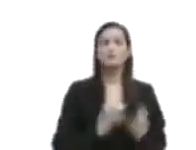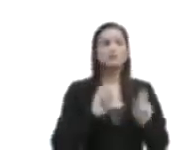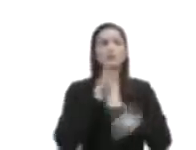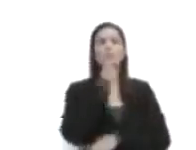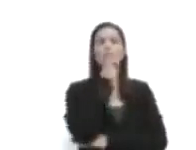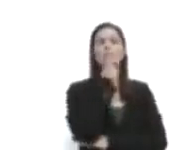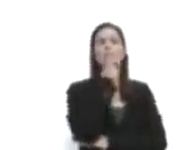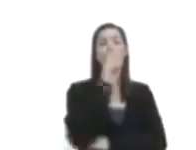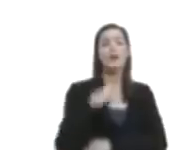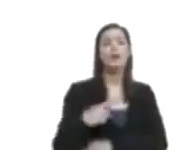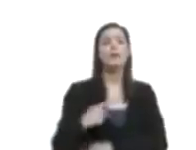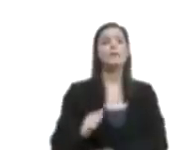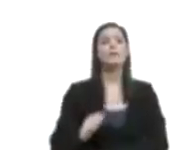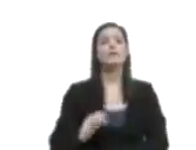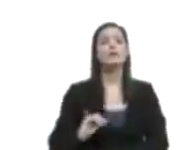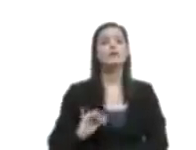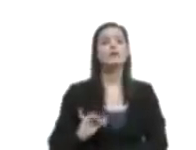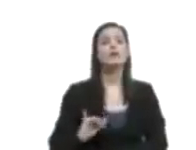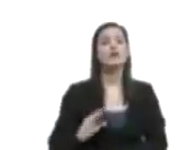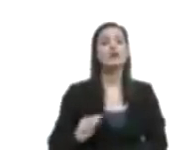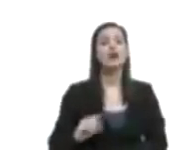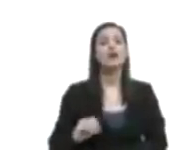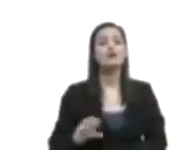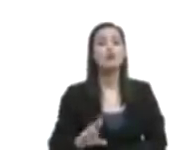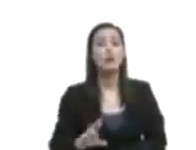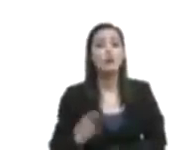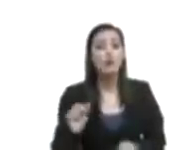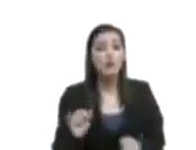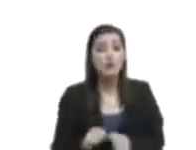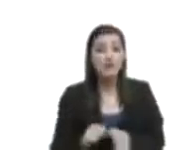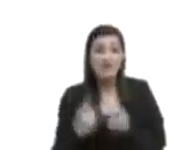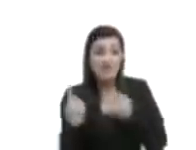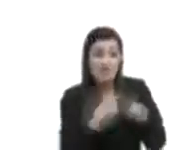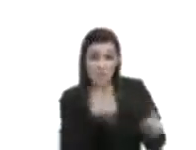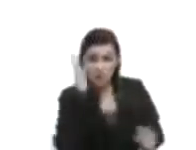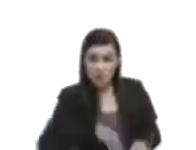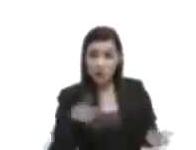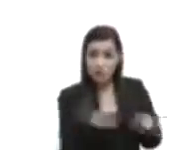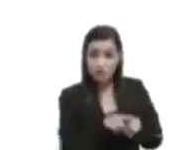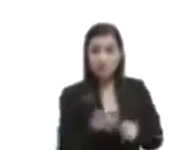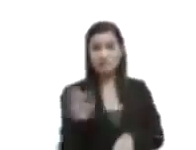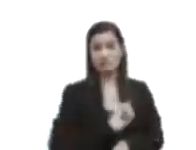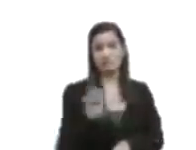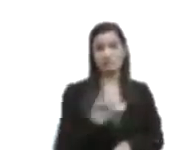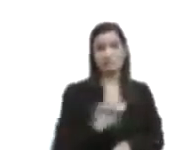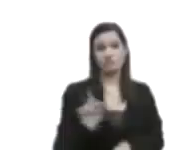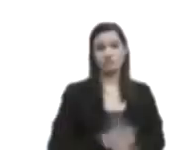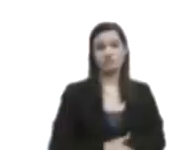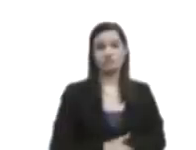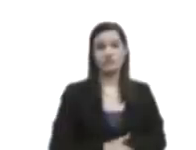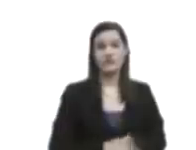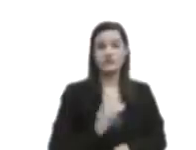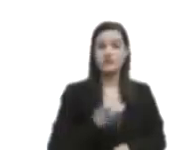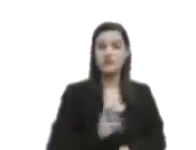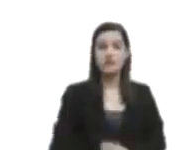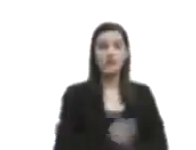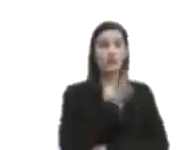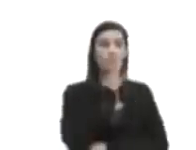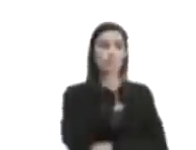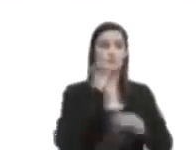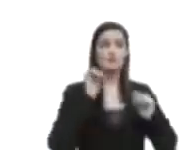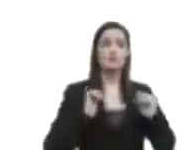se vinga pelo mal. Lembra de Jesus? Quando era injuriado, não injuriava. Como ovelha muda, não abriu a boca perante